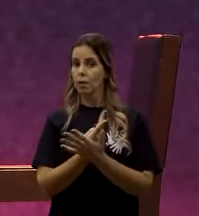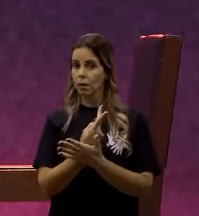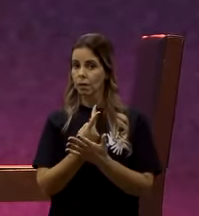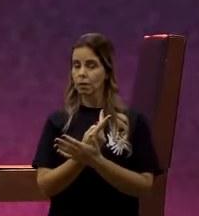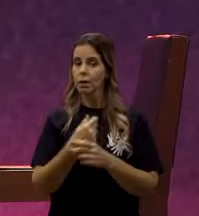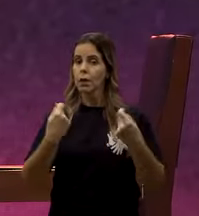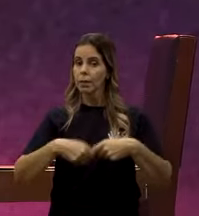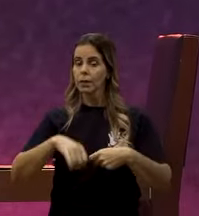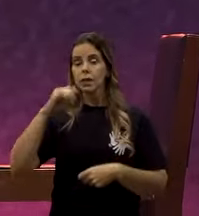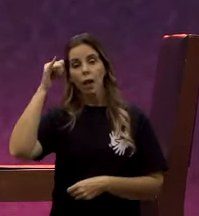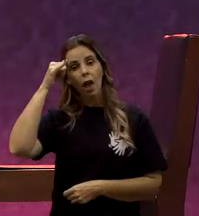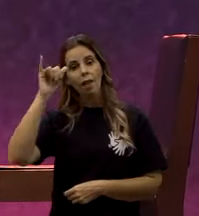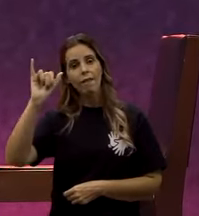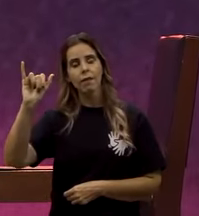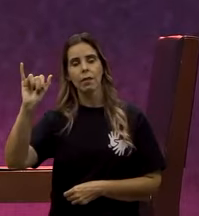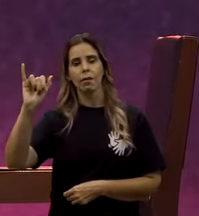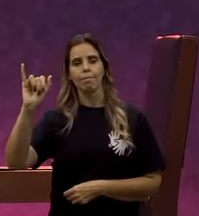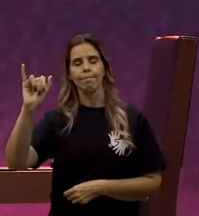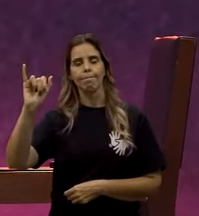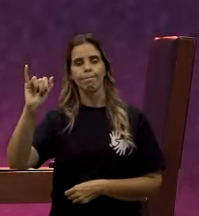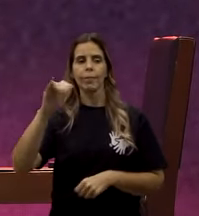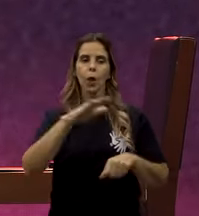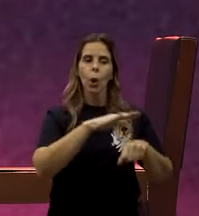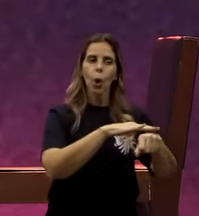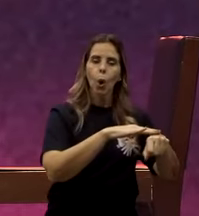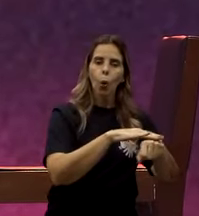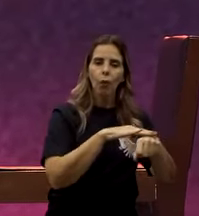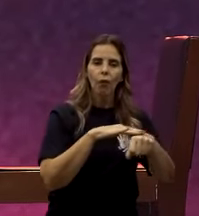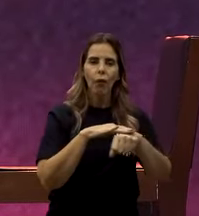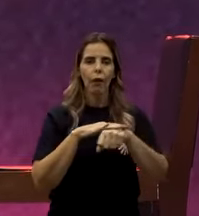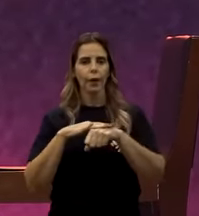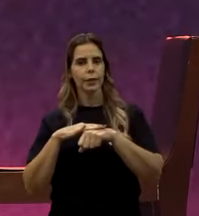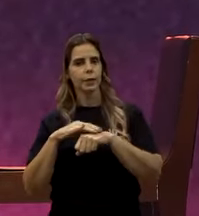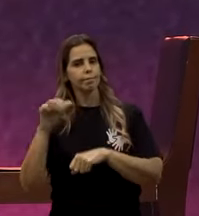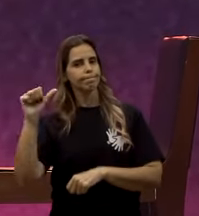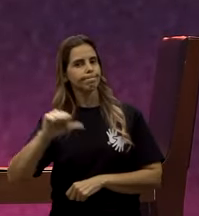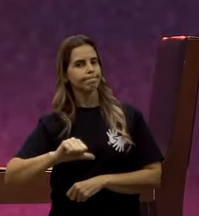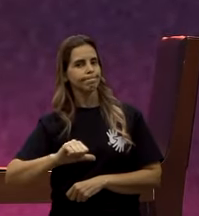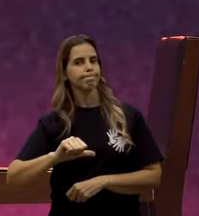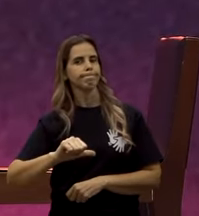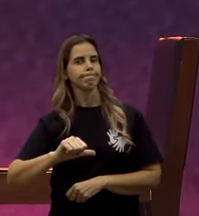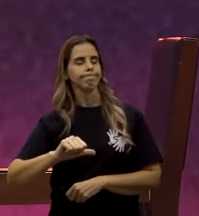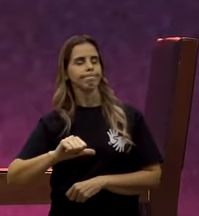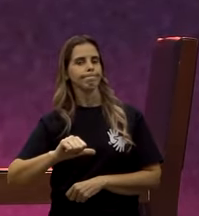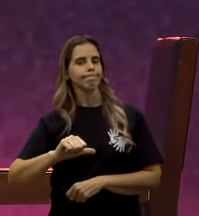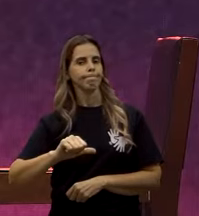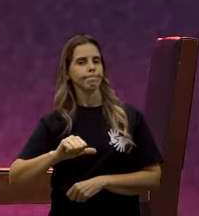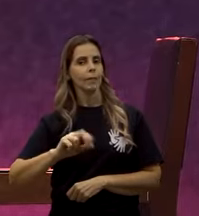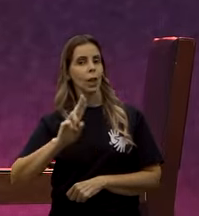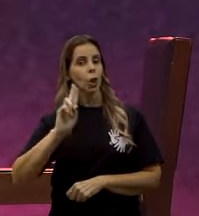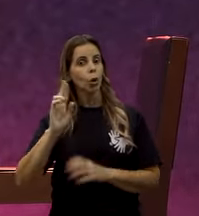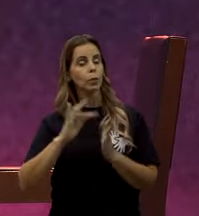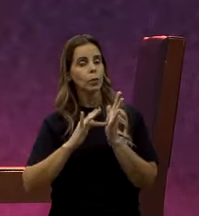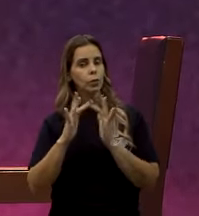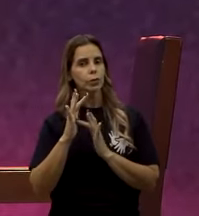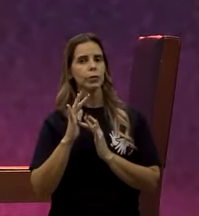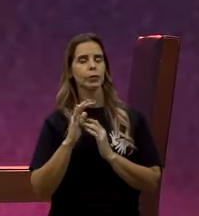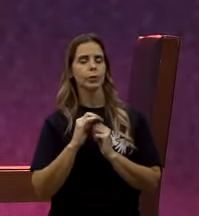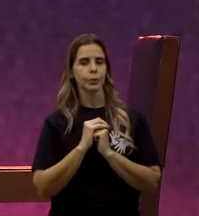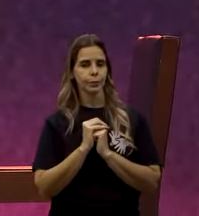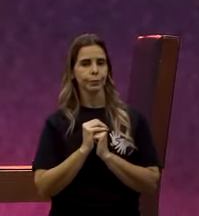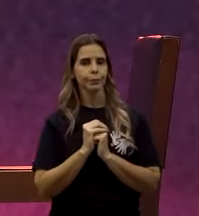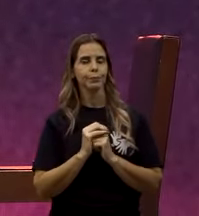evitar conversas negativas em nome de Jesus para terminar